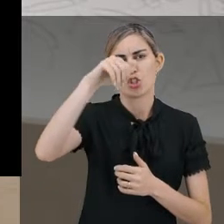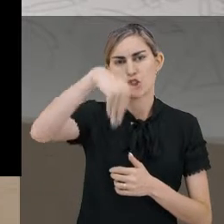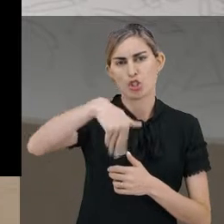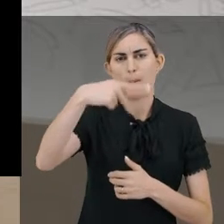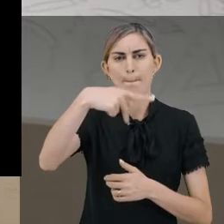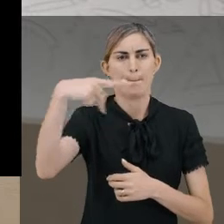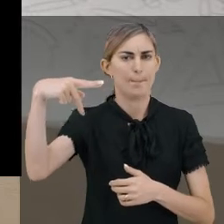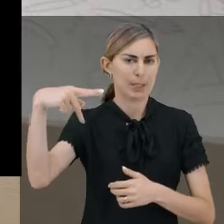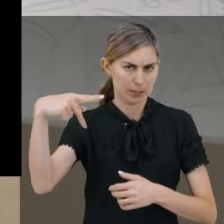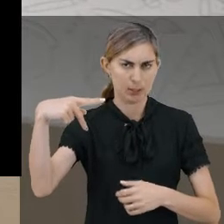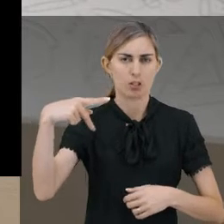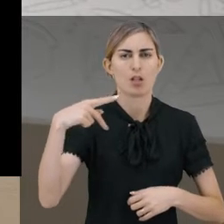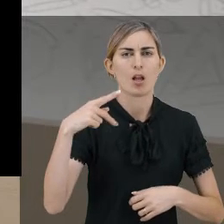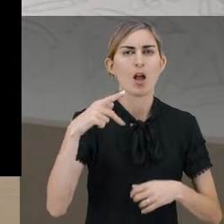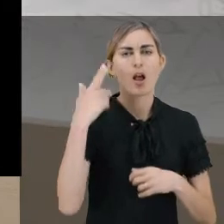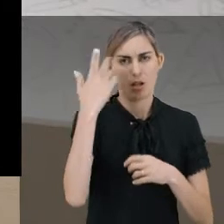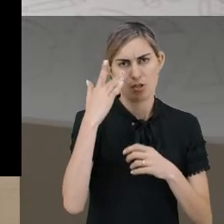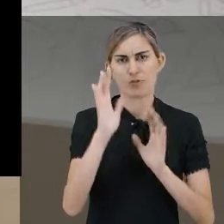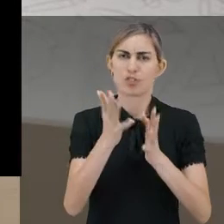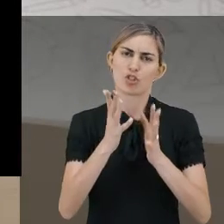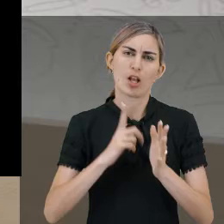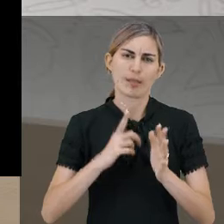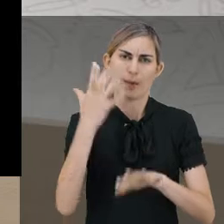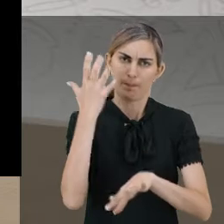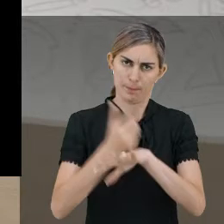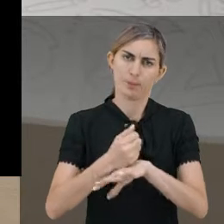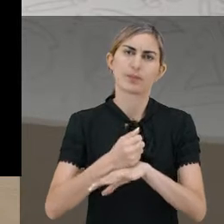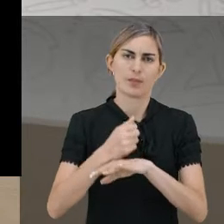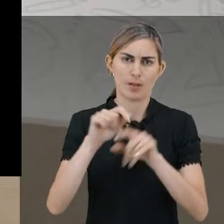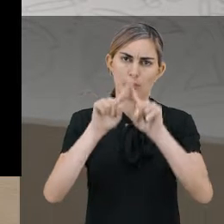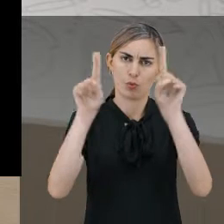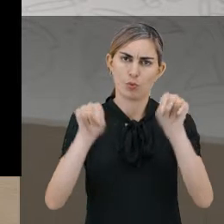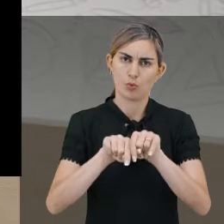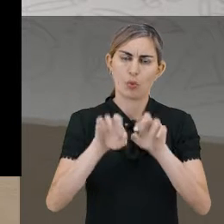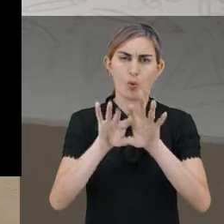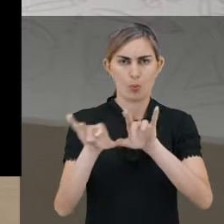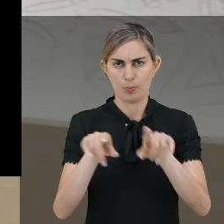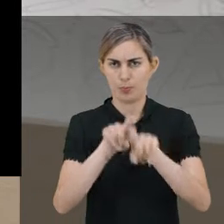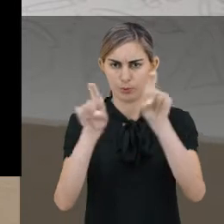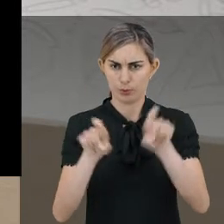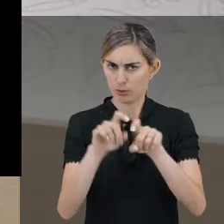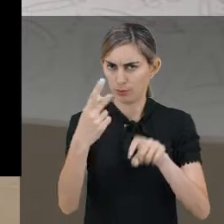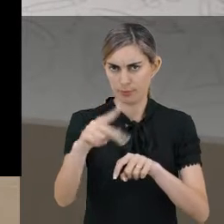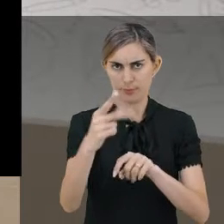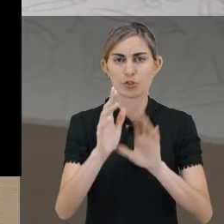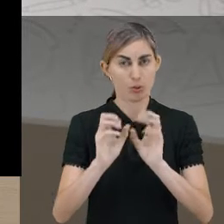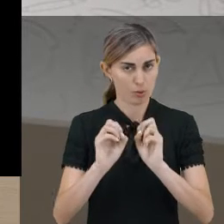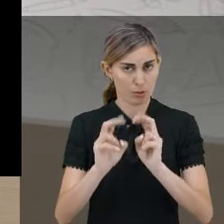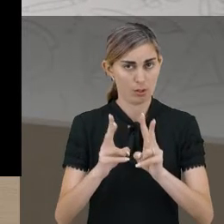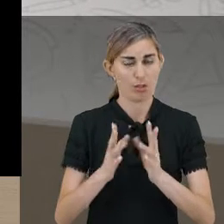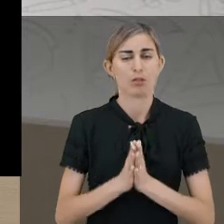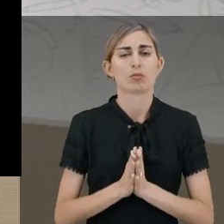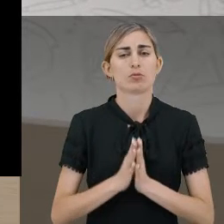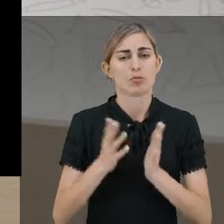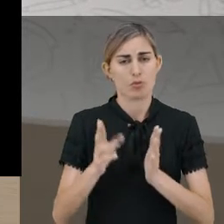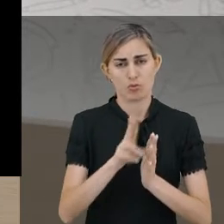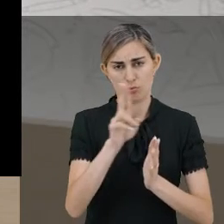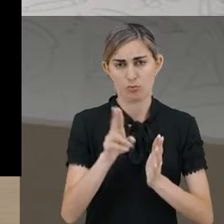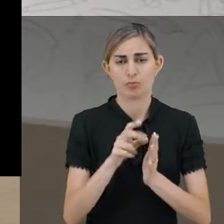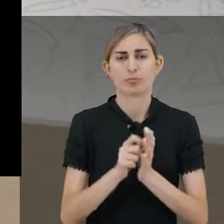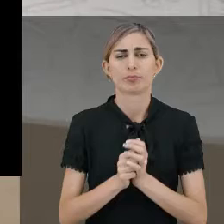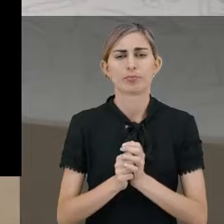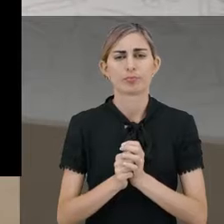já devem ter esse servidor web instalado na máquina de vocês, ok? Nós aqui